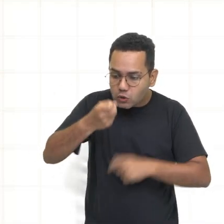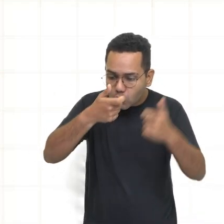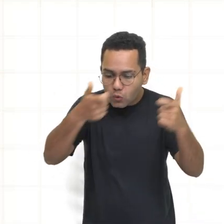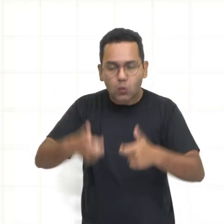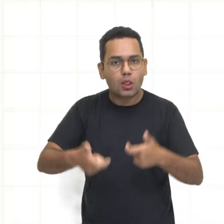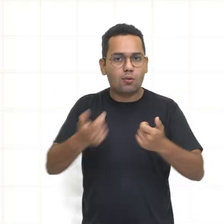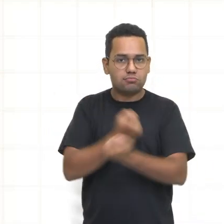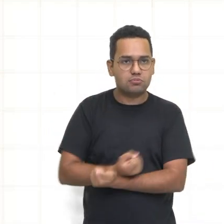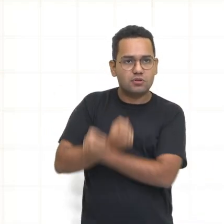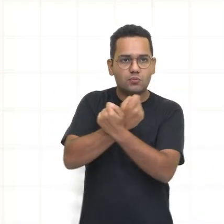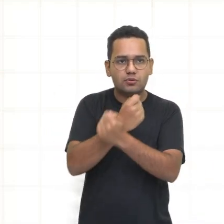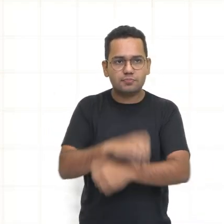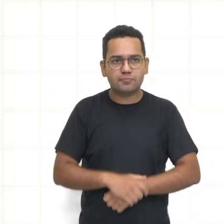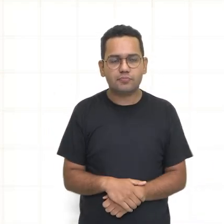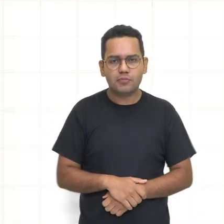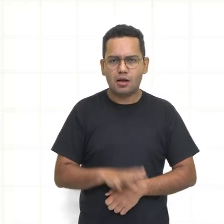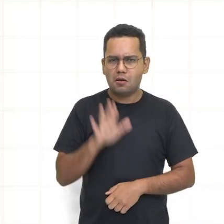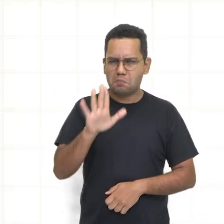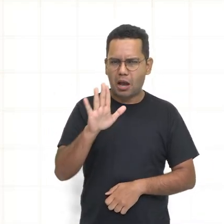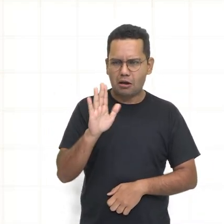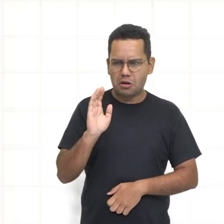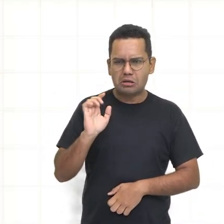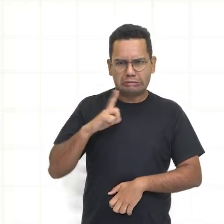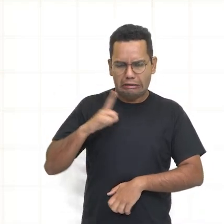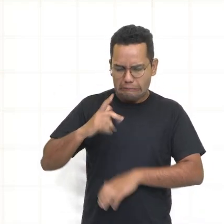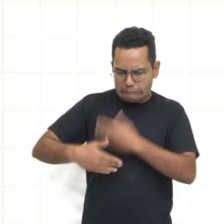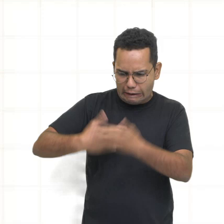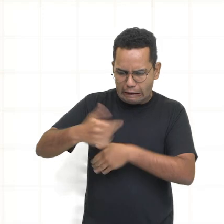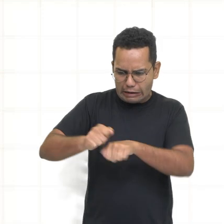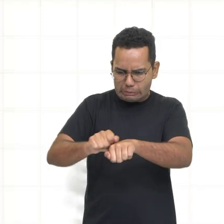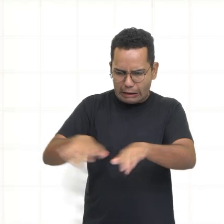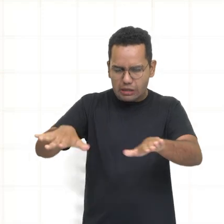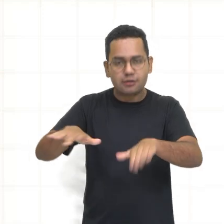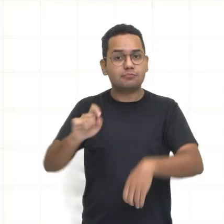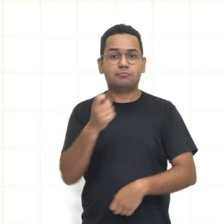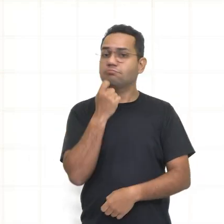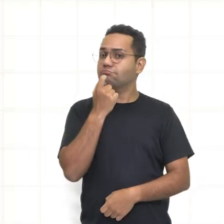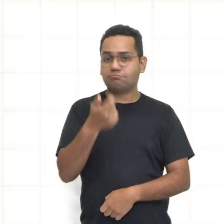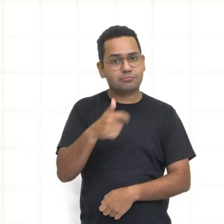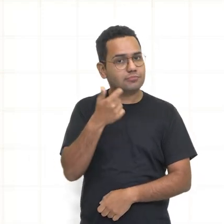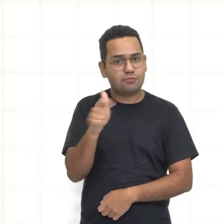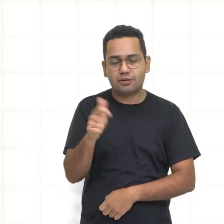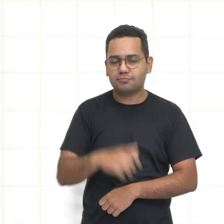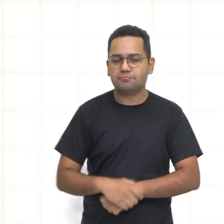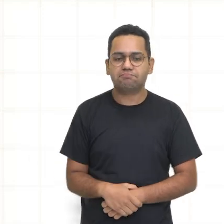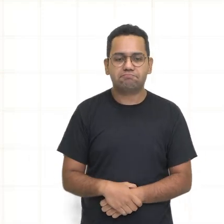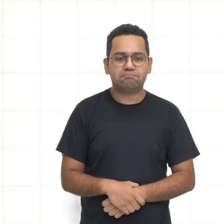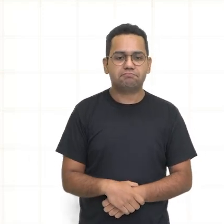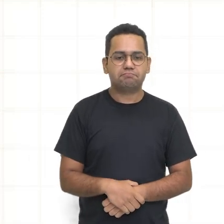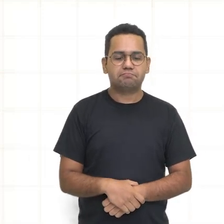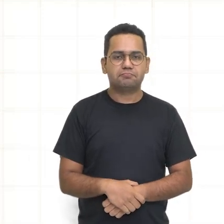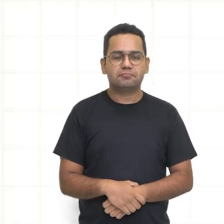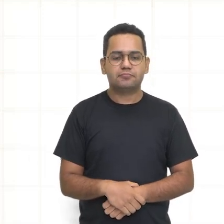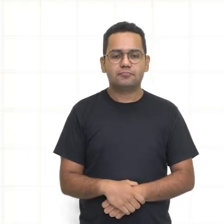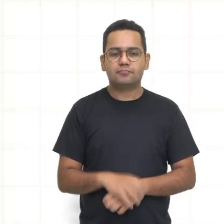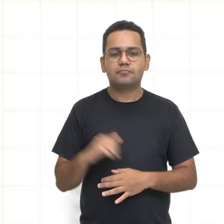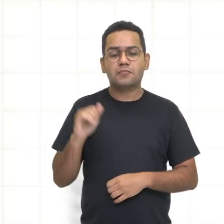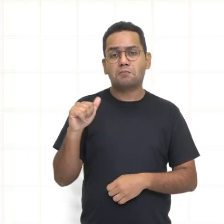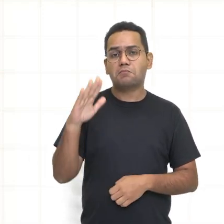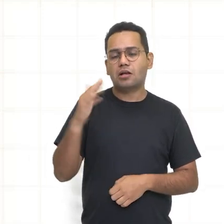estão defendendo. Então não há uma evolução significativa durante as táticas ali de guerra,